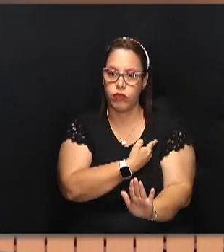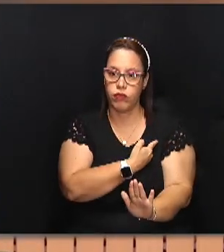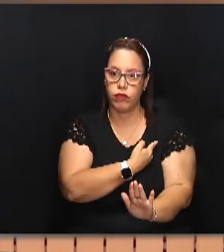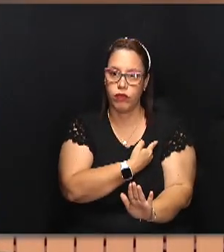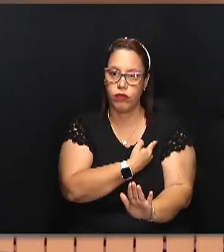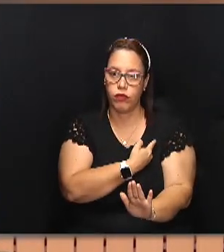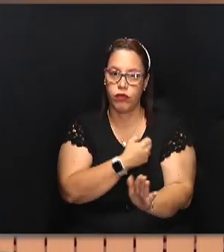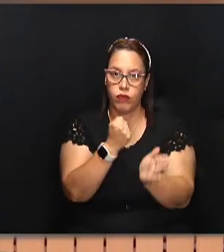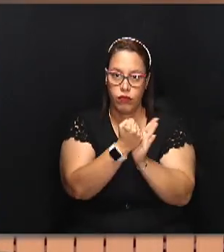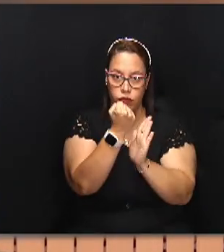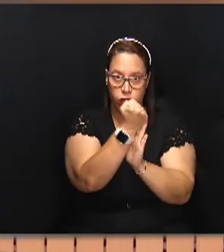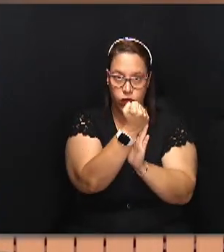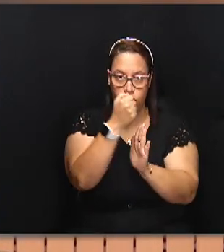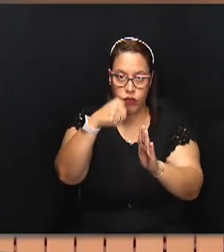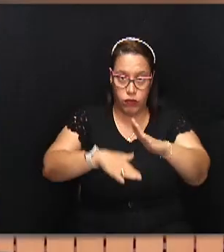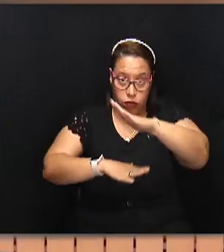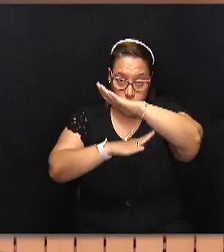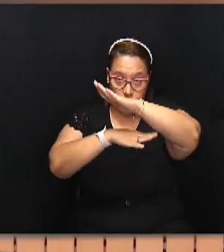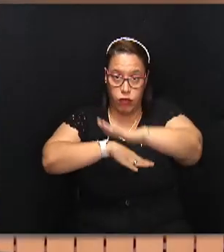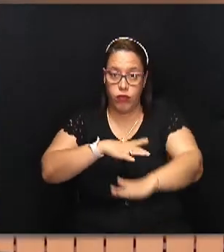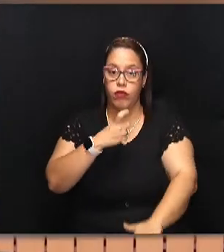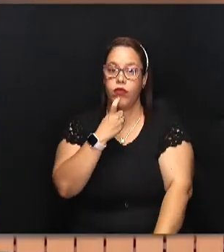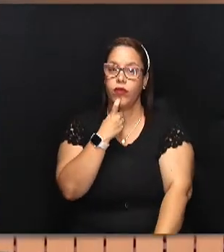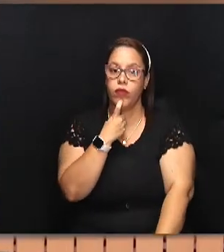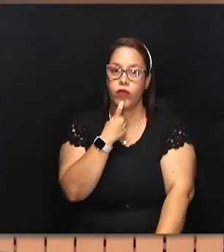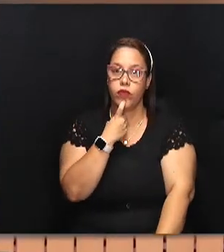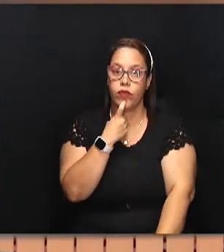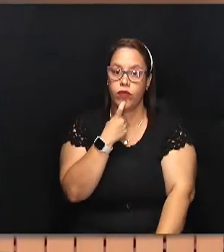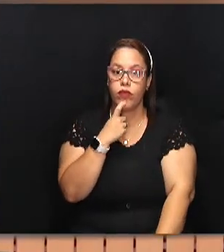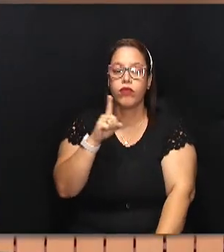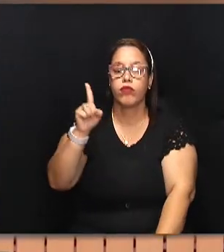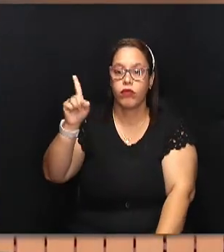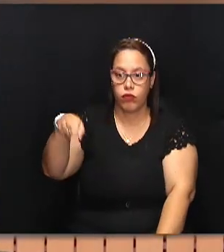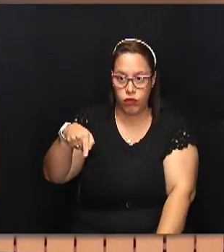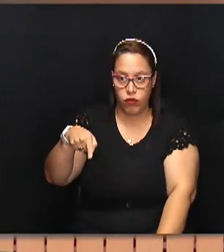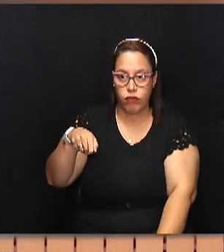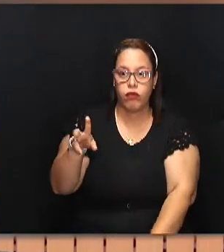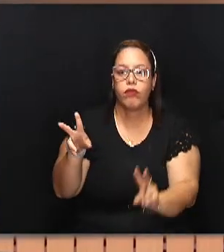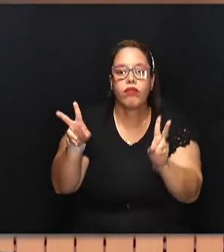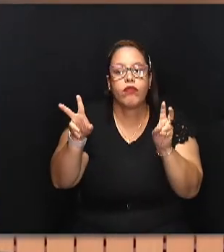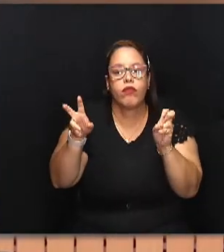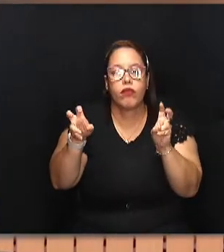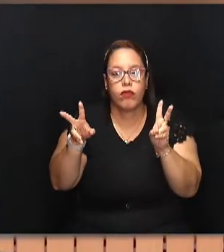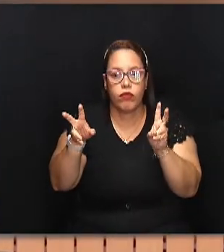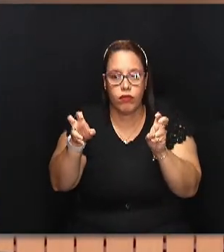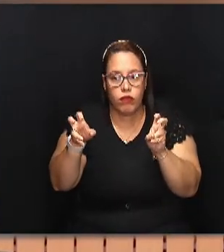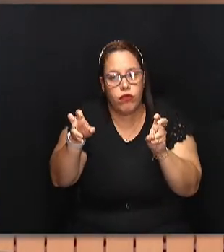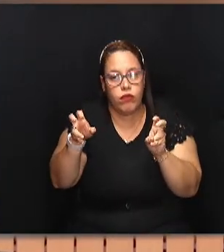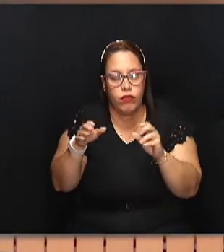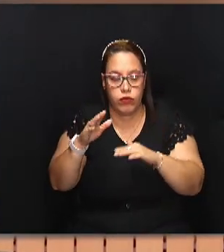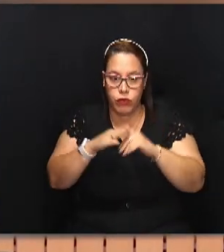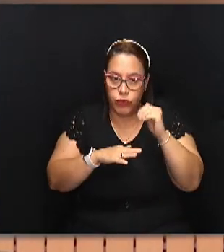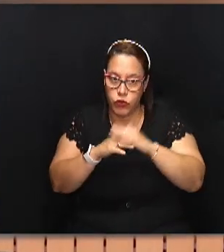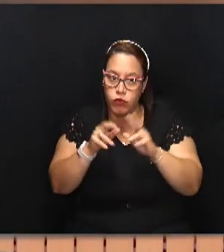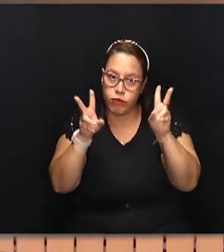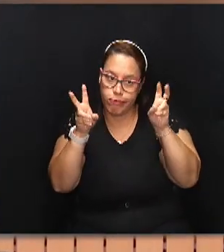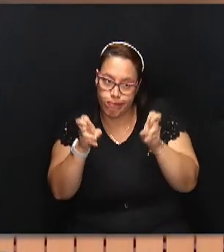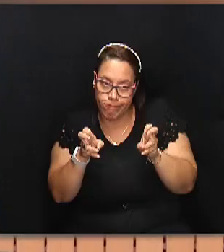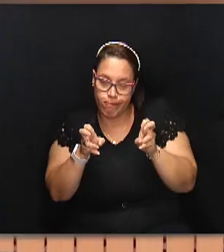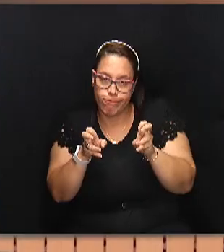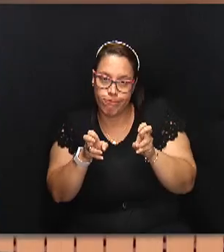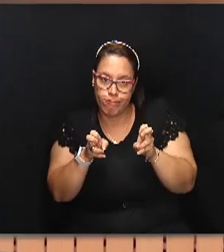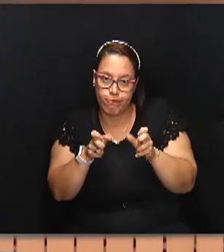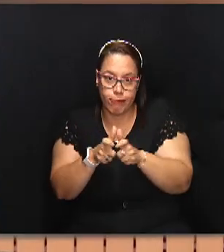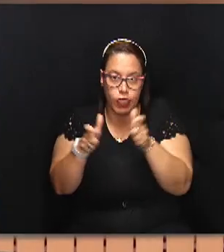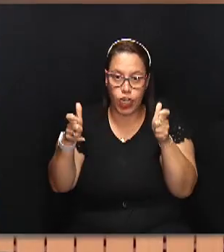foi protocolado aqui nesta Câmara Municipal, que visa exatamente este tema e esta tratativa, este assunto de